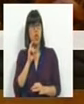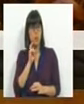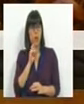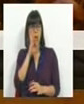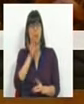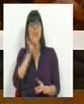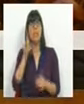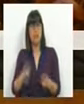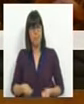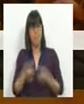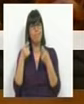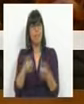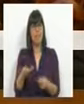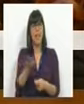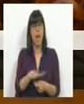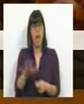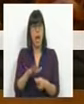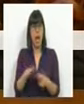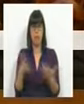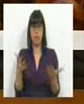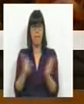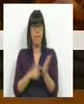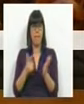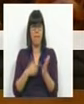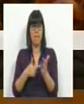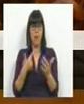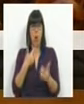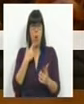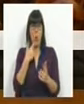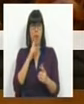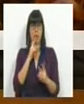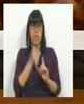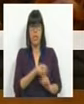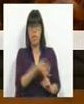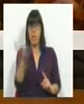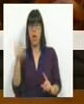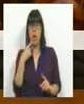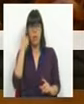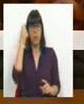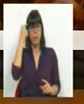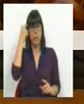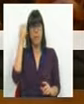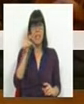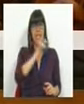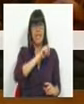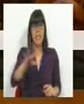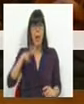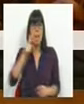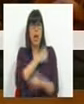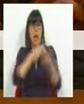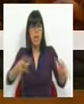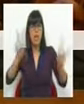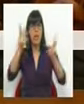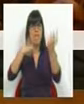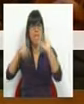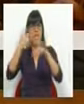quando investe numa área exaurida pelo excesso de oferta? 300 mil fogos disponíveis